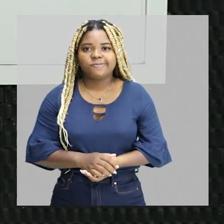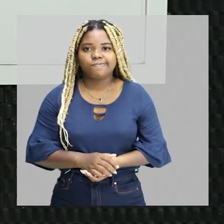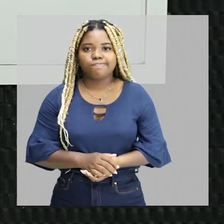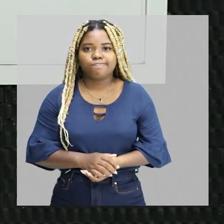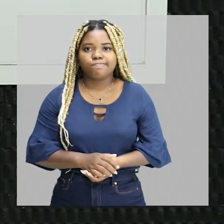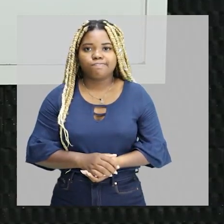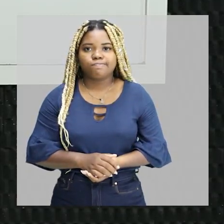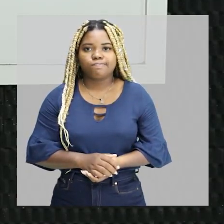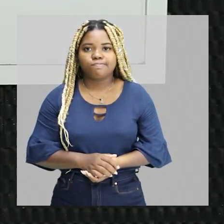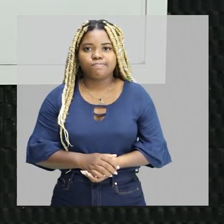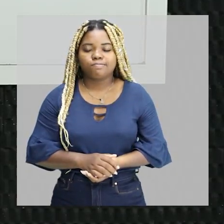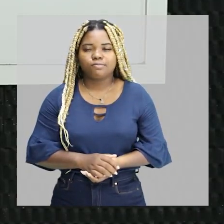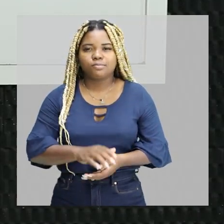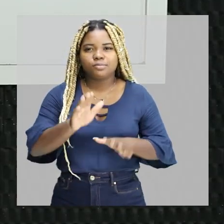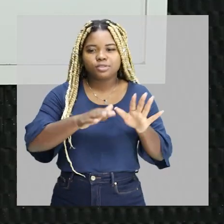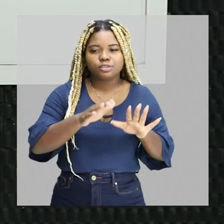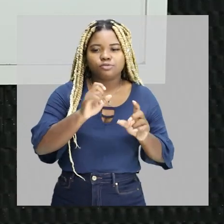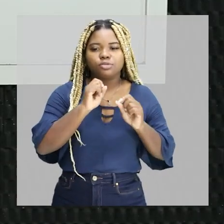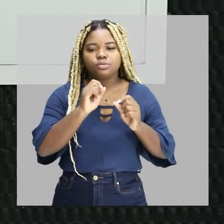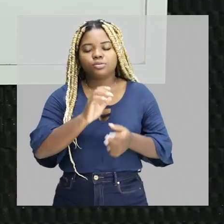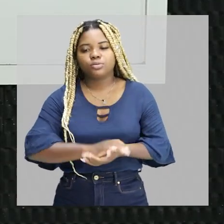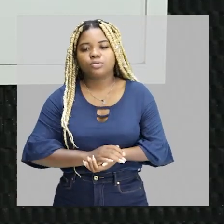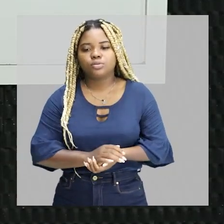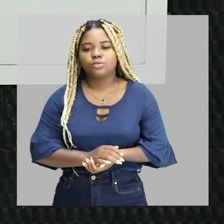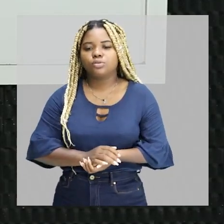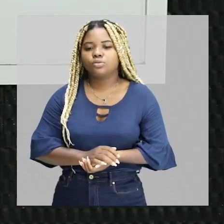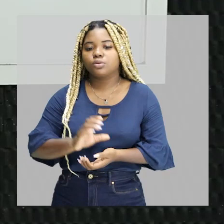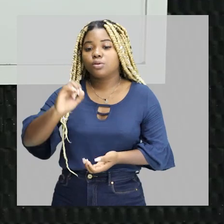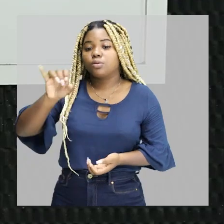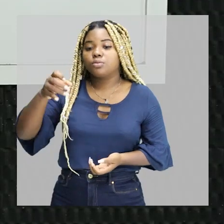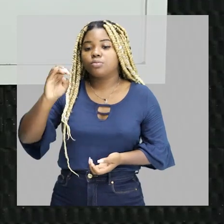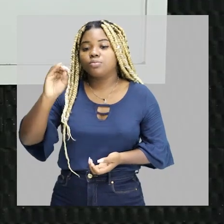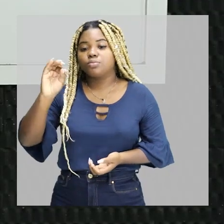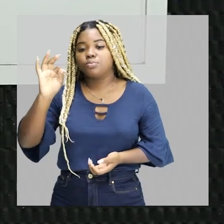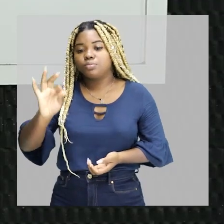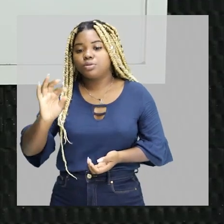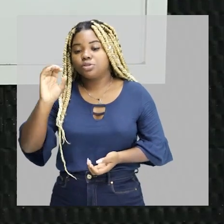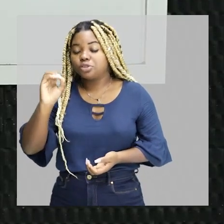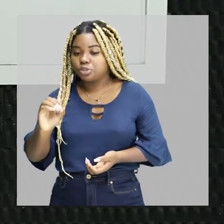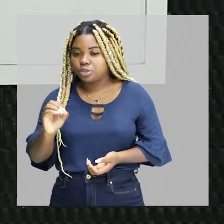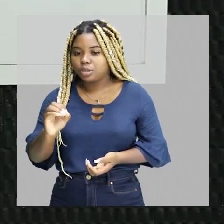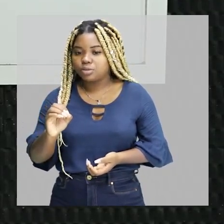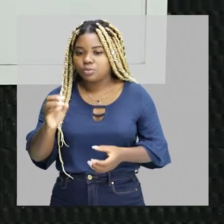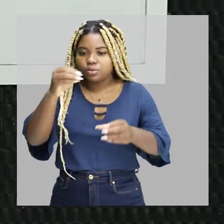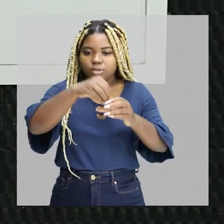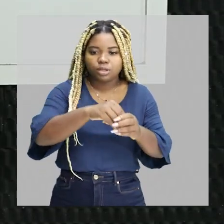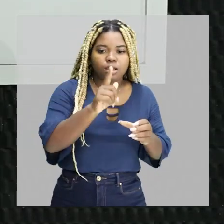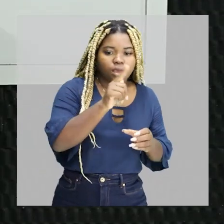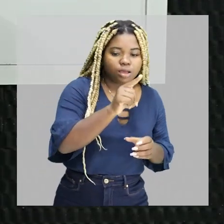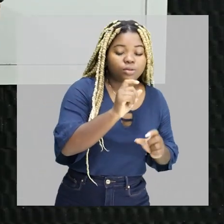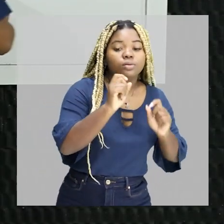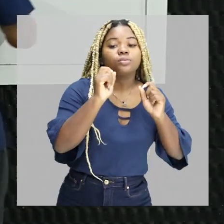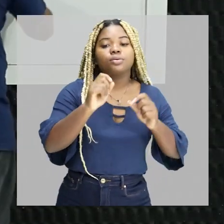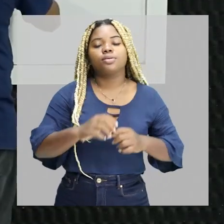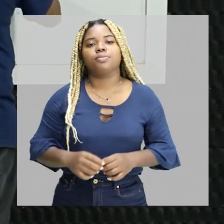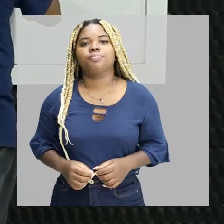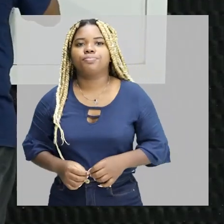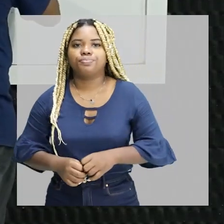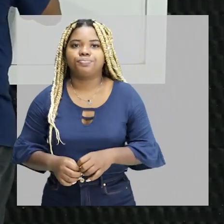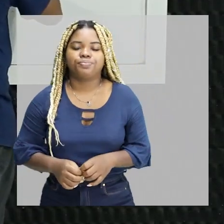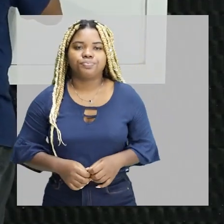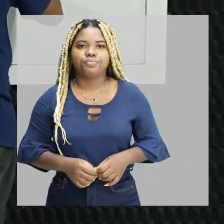algo, vamos dizer assim, um corpo em equilíbrio dentro de um fluido, dentro de um líquido. Tá certo? Então nós vamos ter aqui o